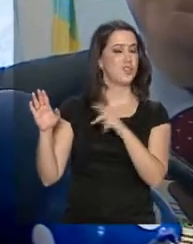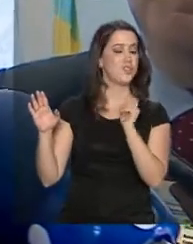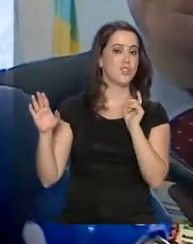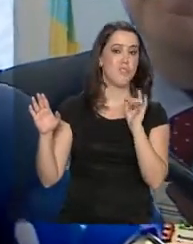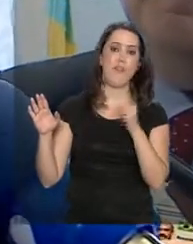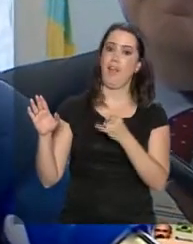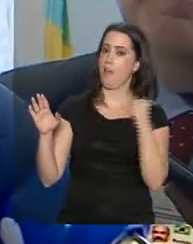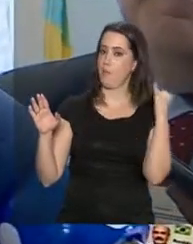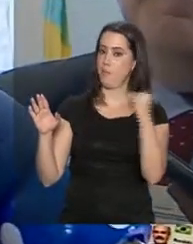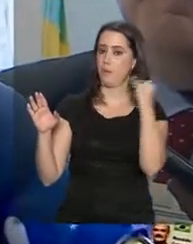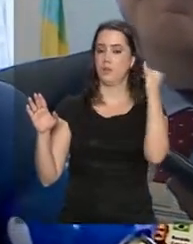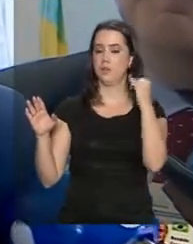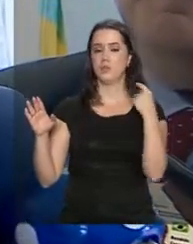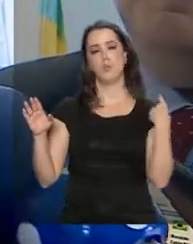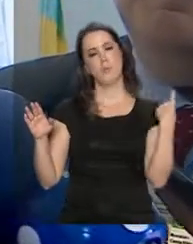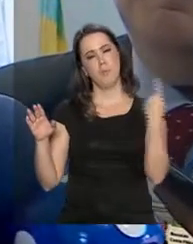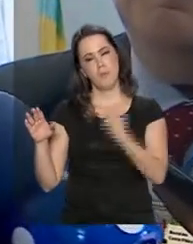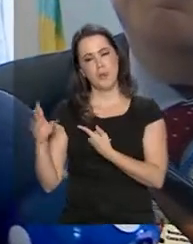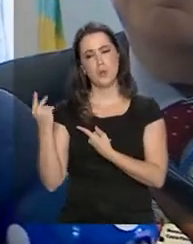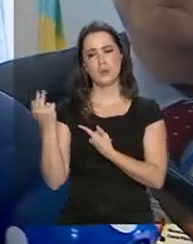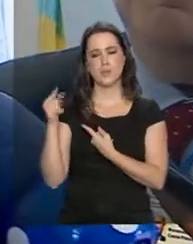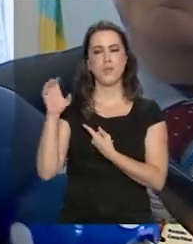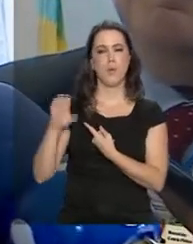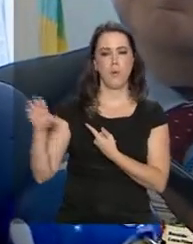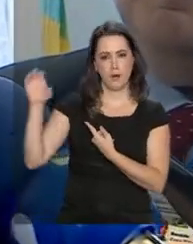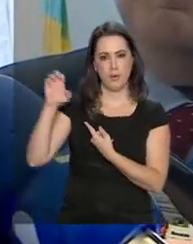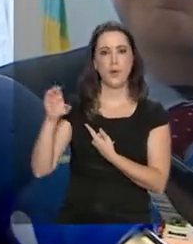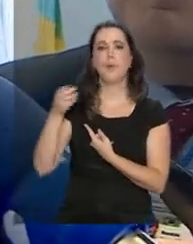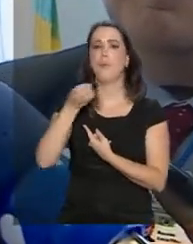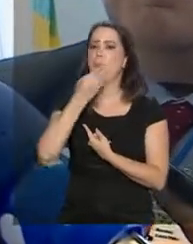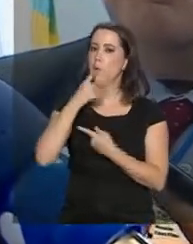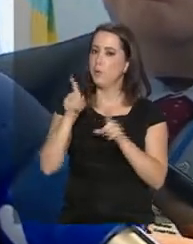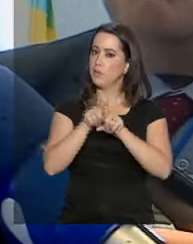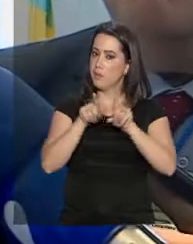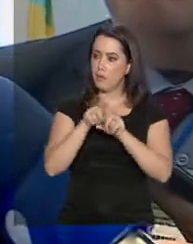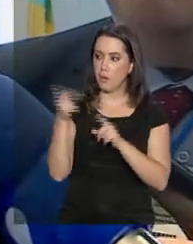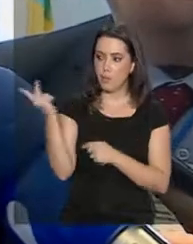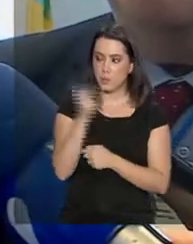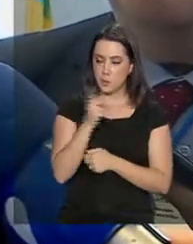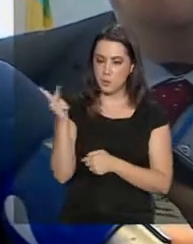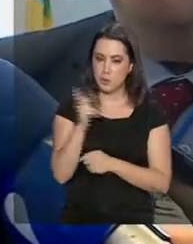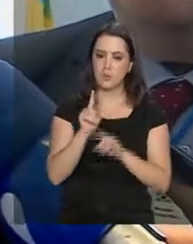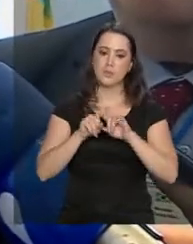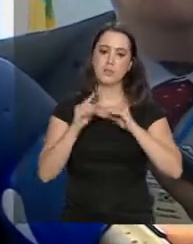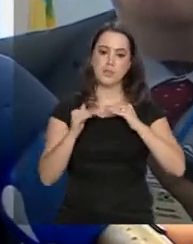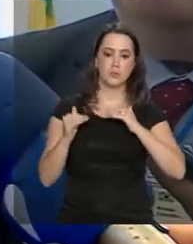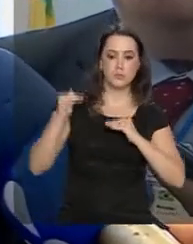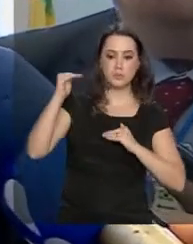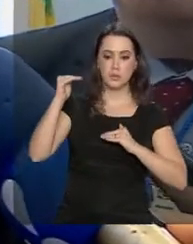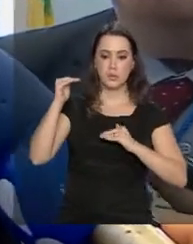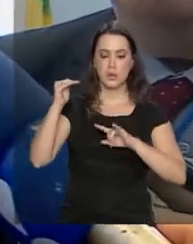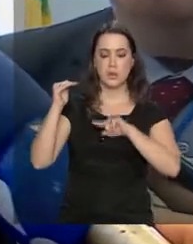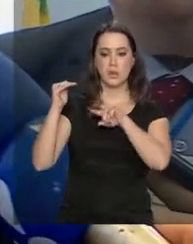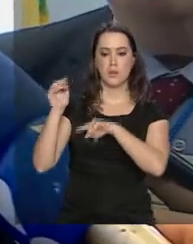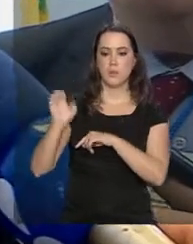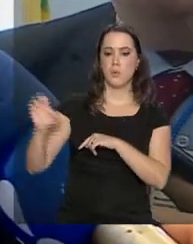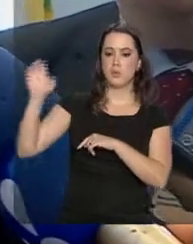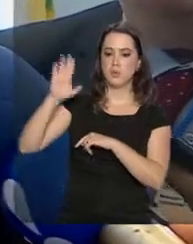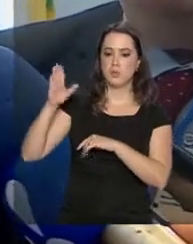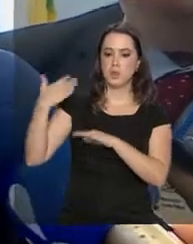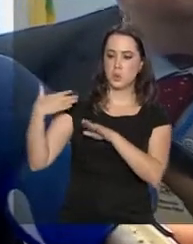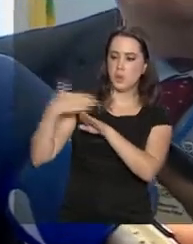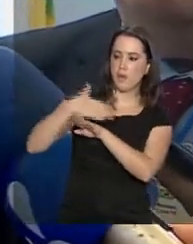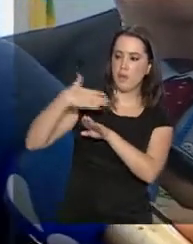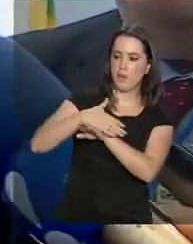acordo vantajoso para nós assim como em vantajoso para eles é claro que um acordo desequilibrado uma vez que eles tenham pleno acesso